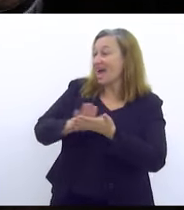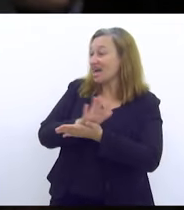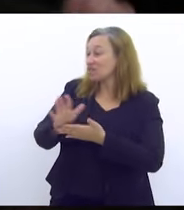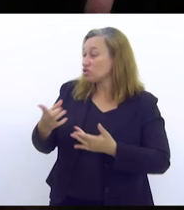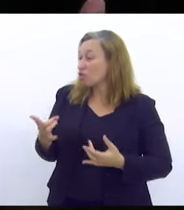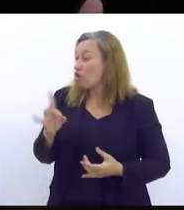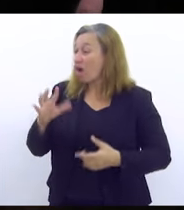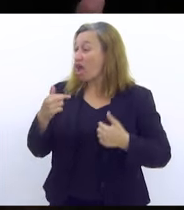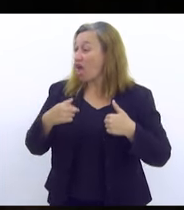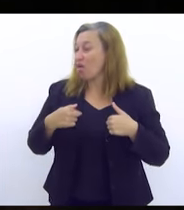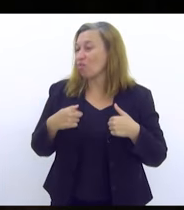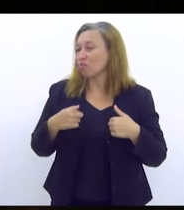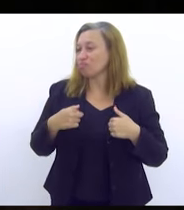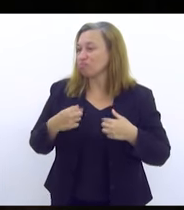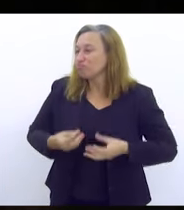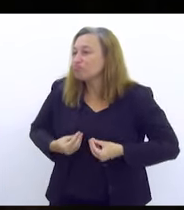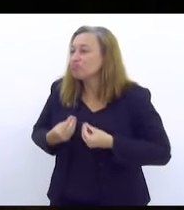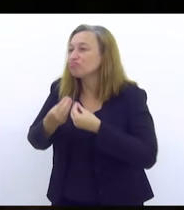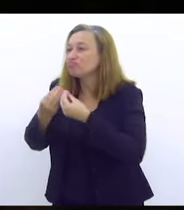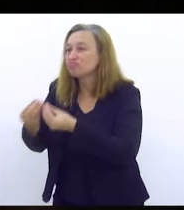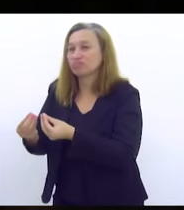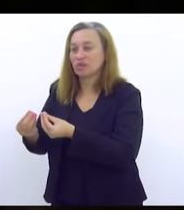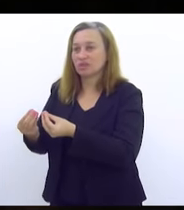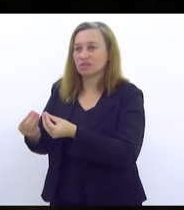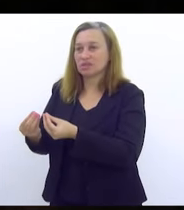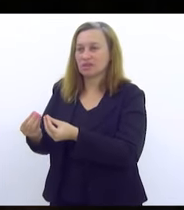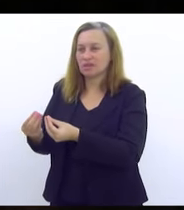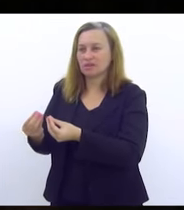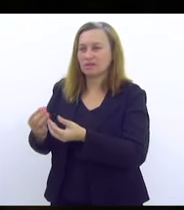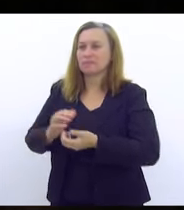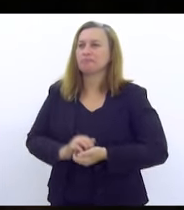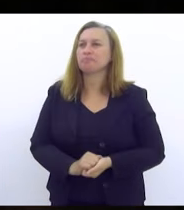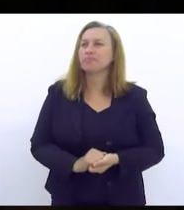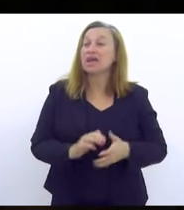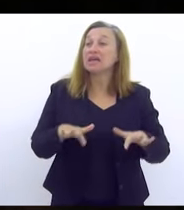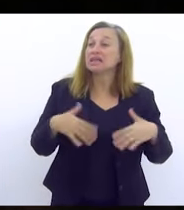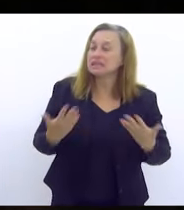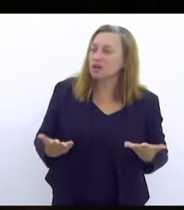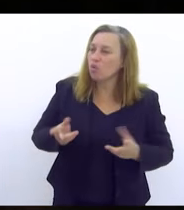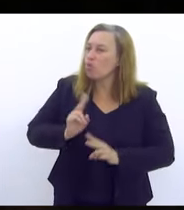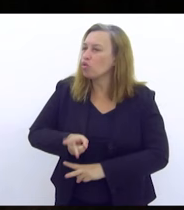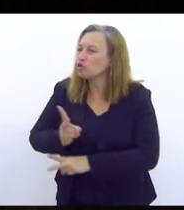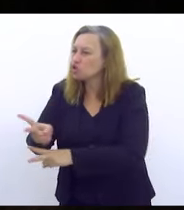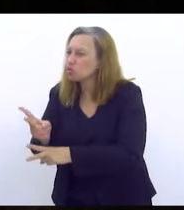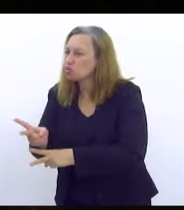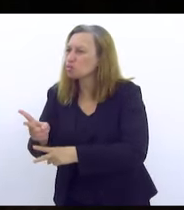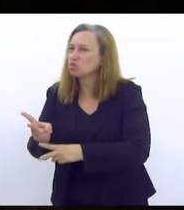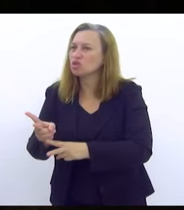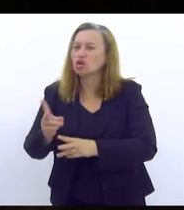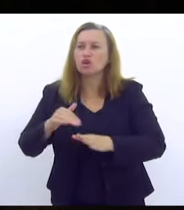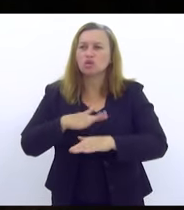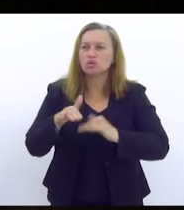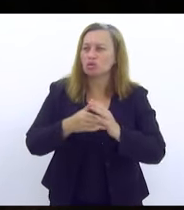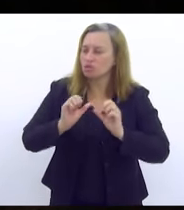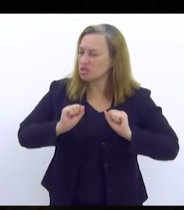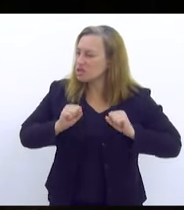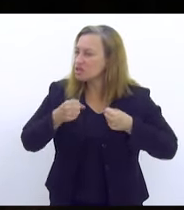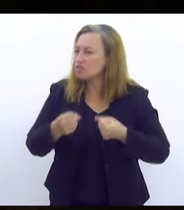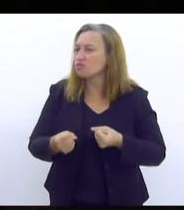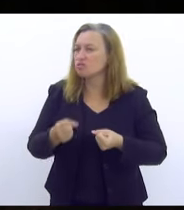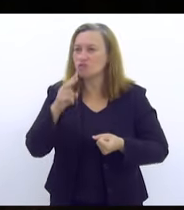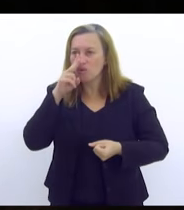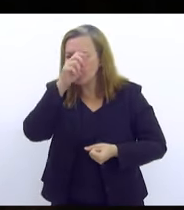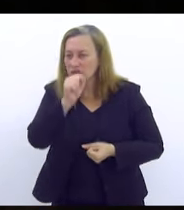como herança para vocês. Então, continue colocando todas as suas forças, ainda